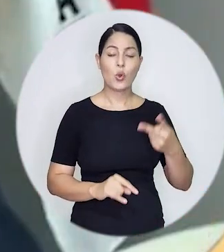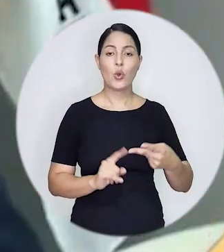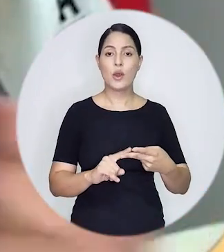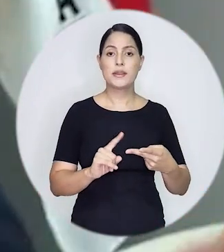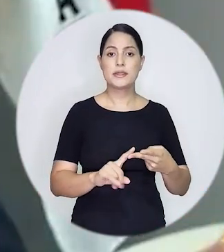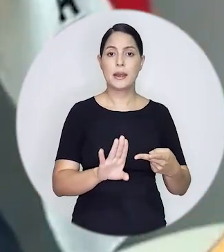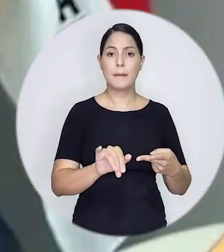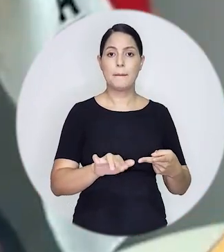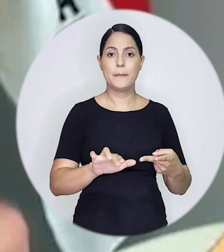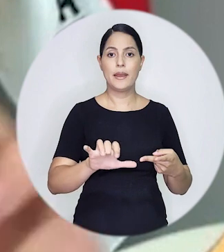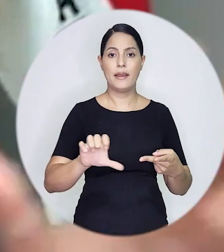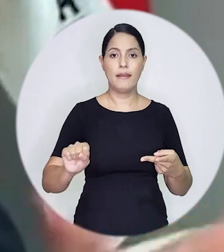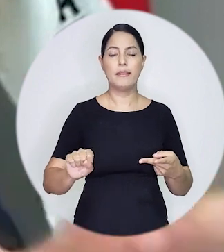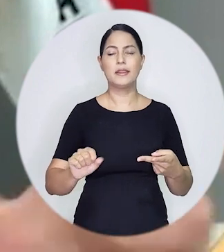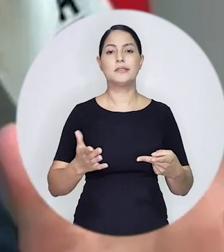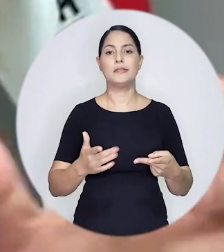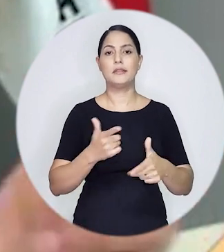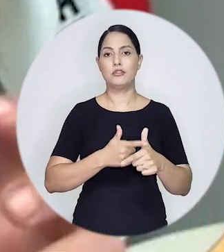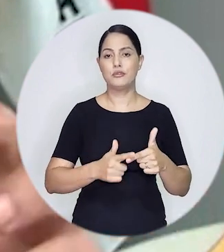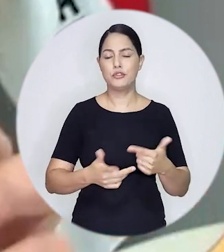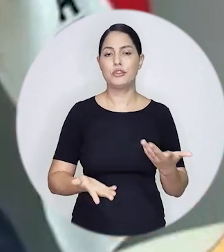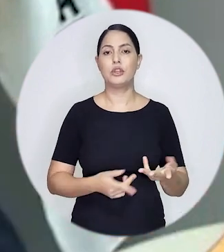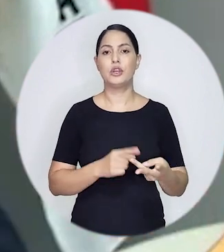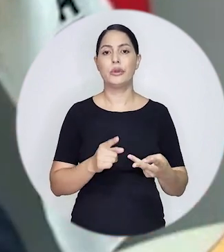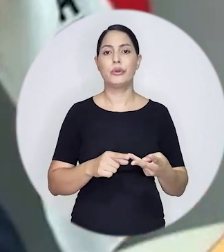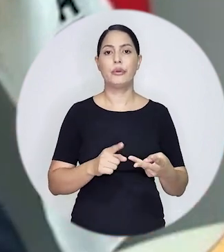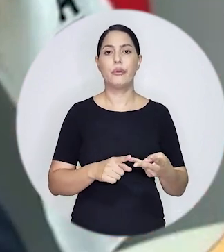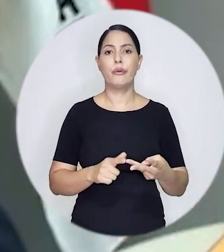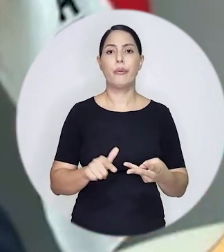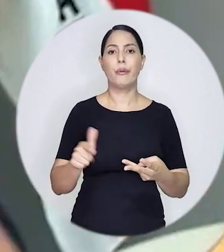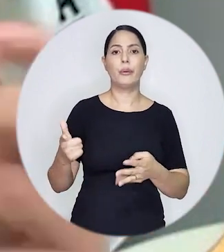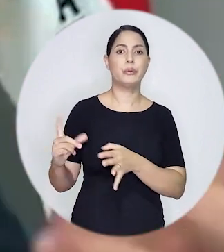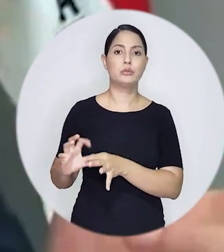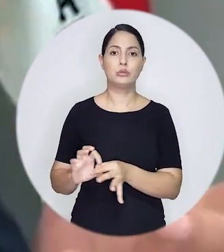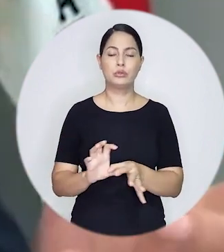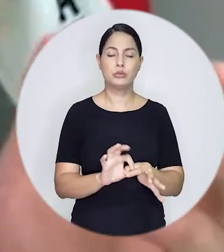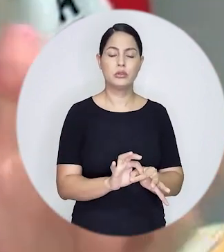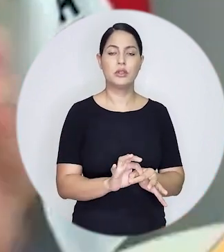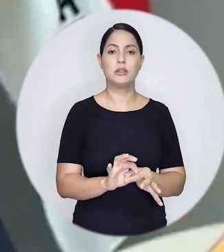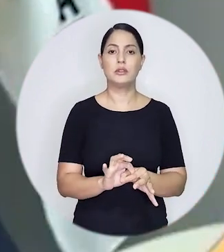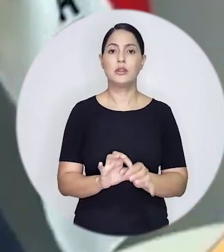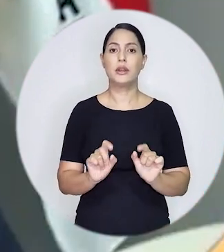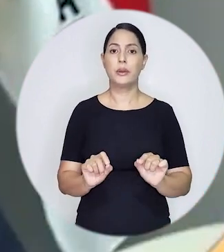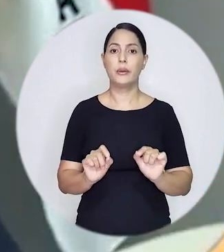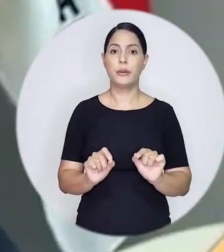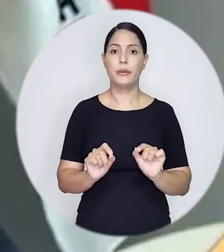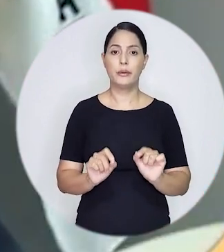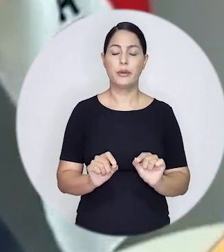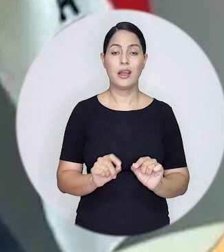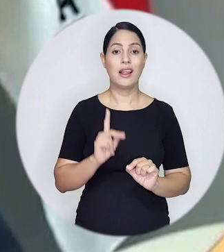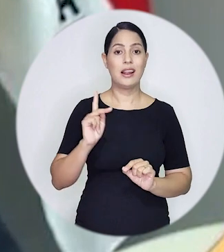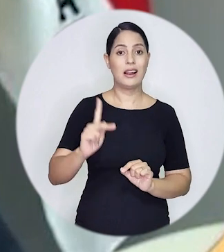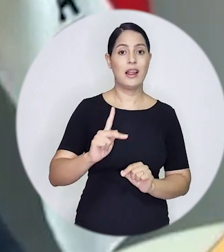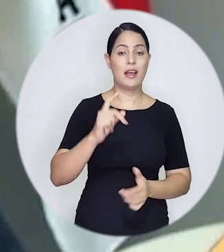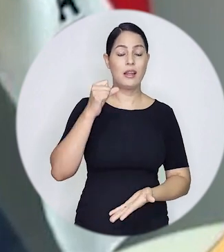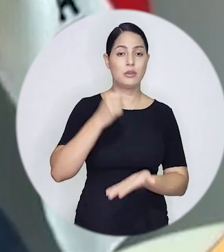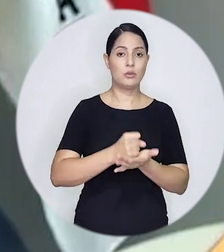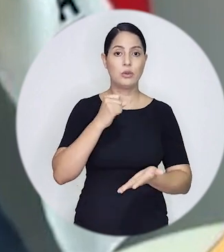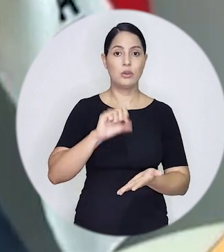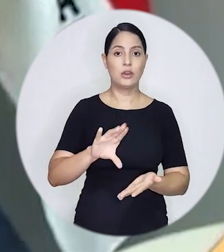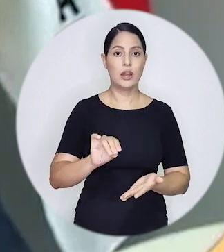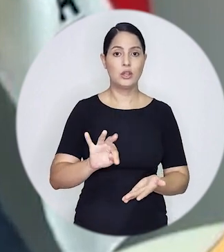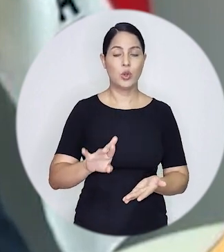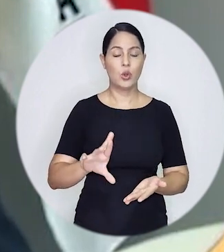menores, partilha de bens, ou seja, situações em que a lei até veda, proíbe que seja feita exclusivamente